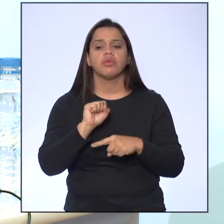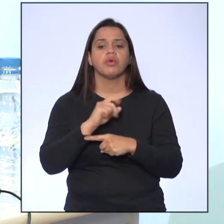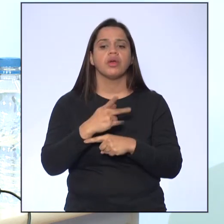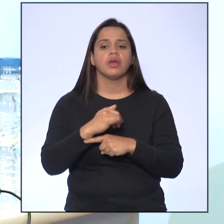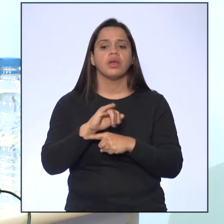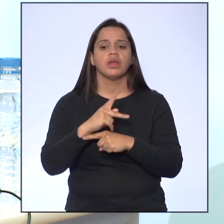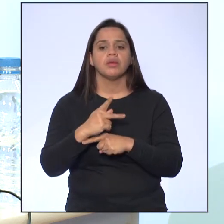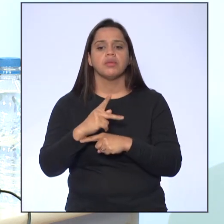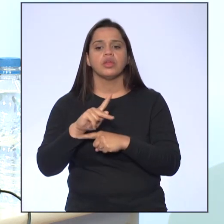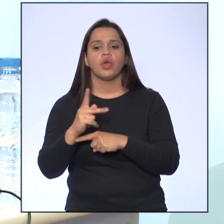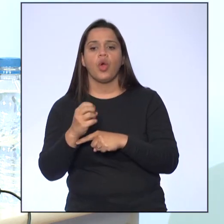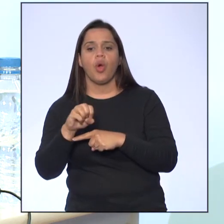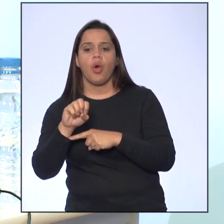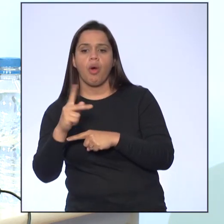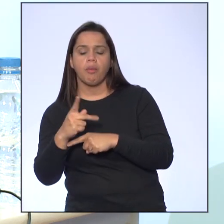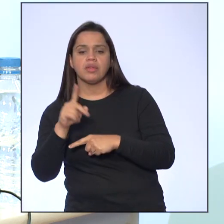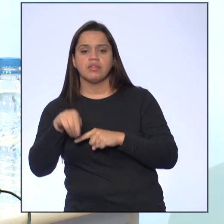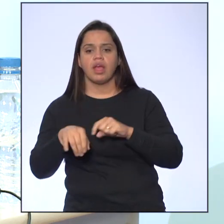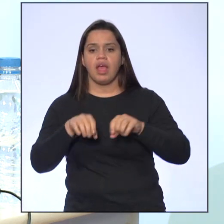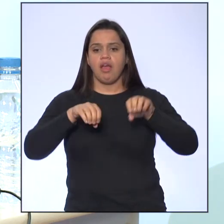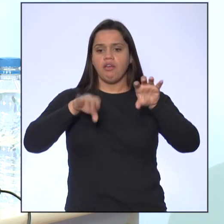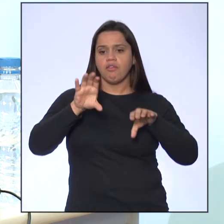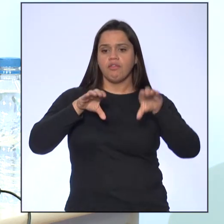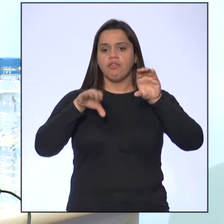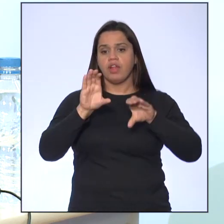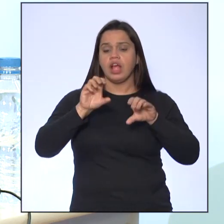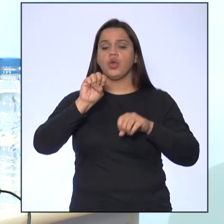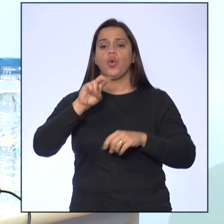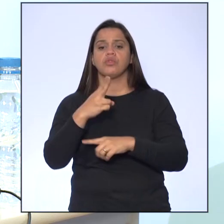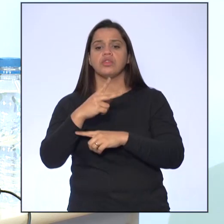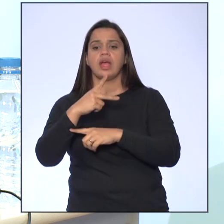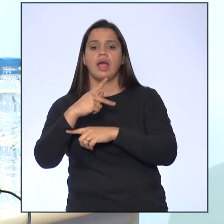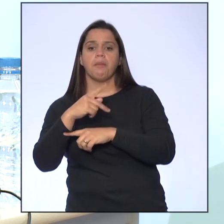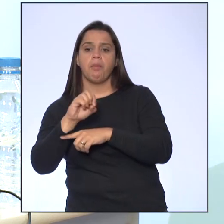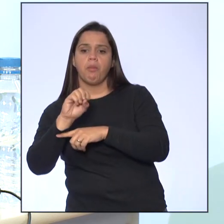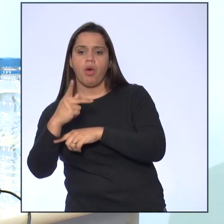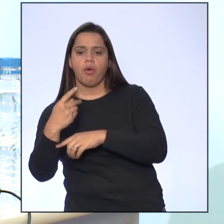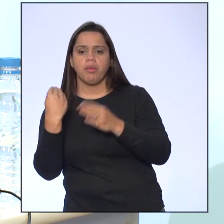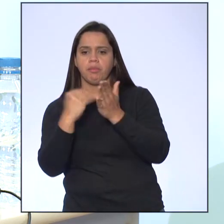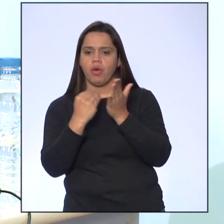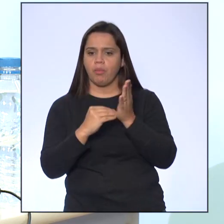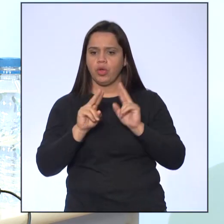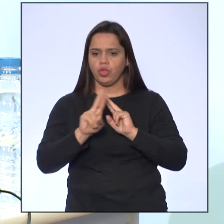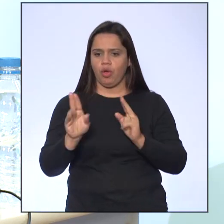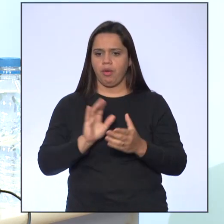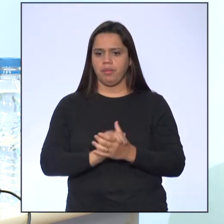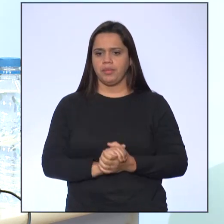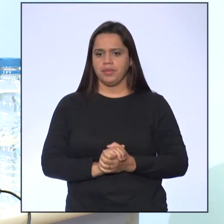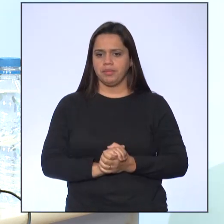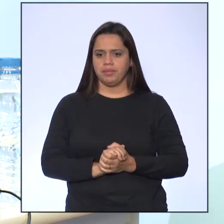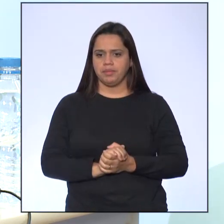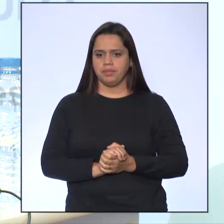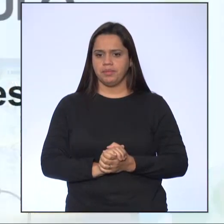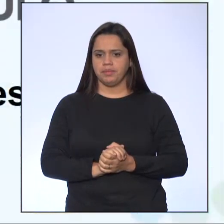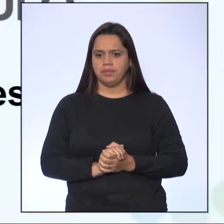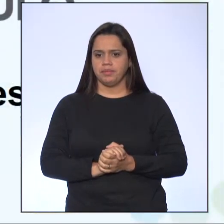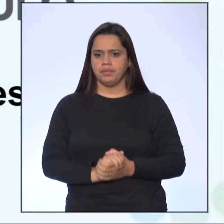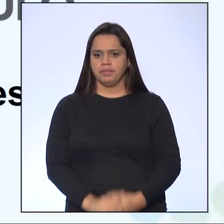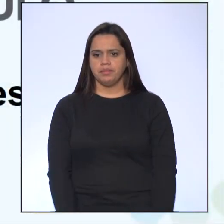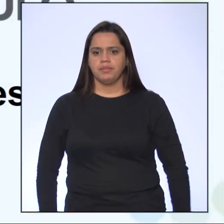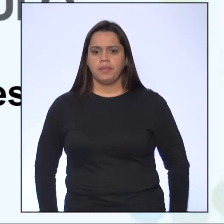hop, se é funk, se é pop? Escreve o nome das bandas, tá bom? 2 minutos.